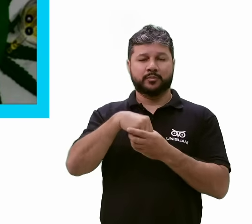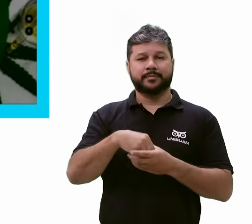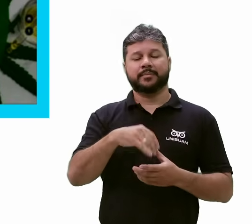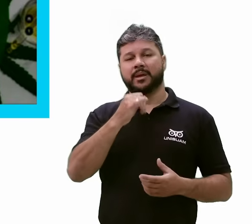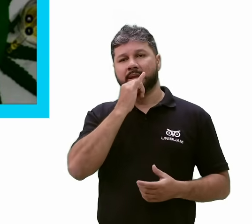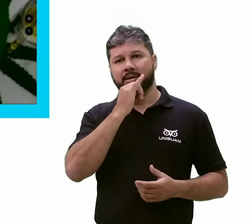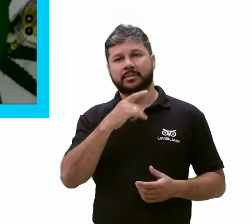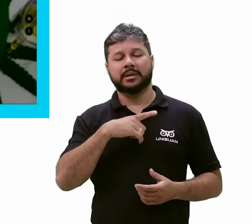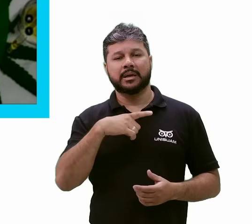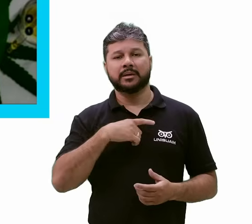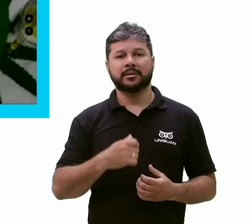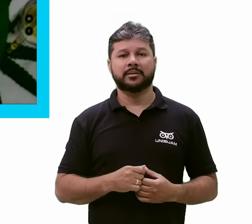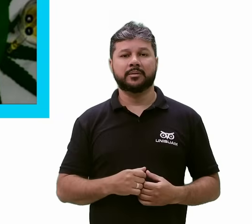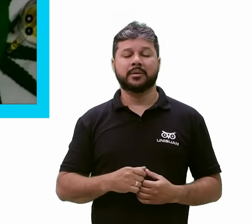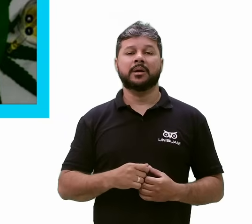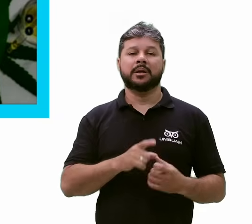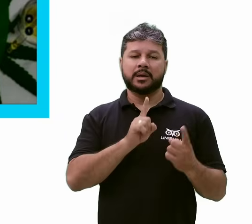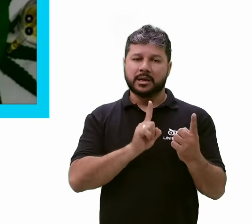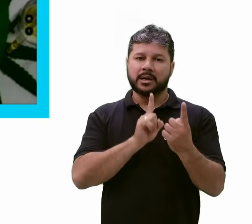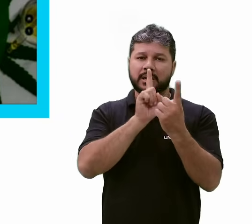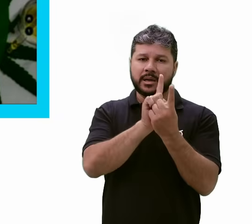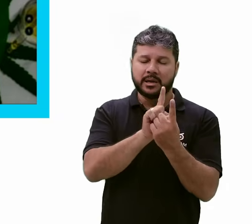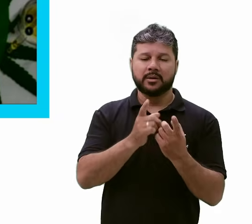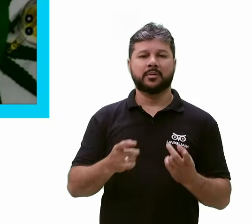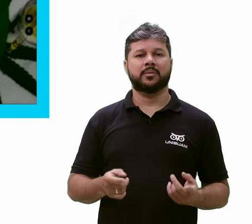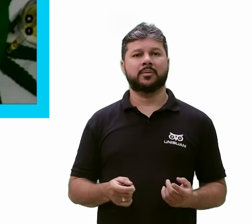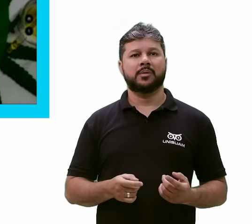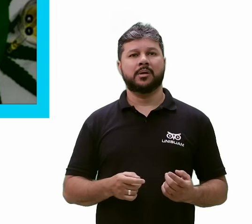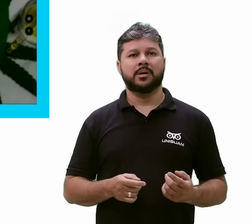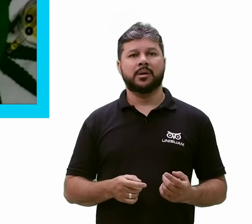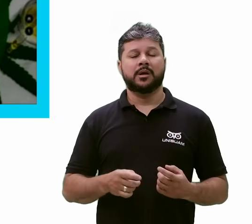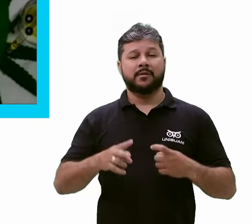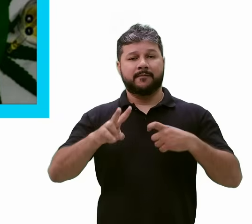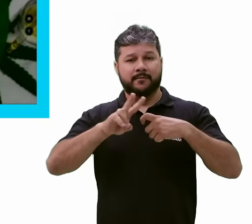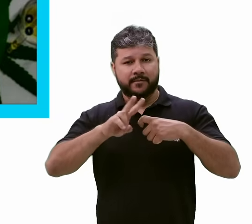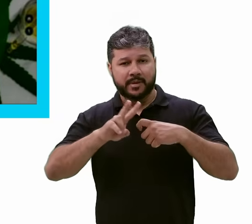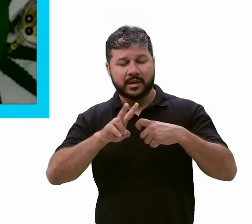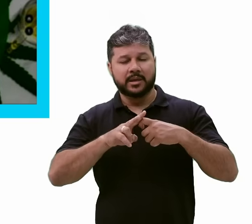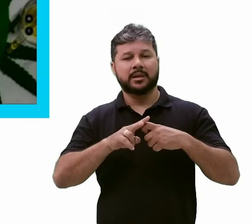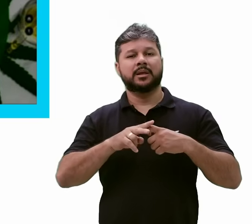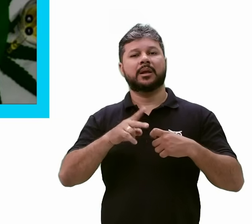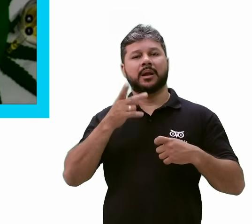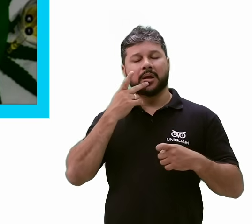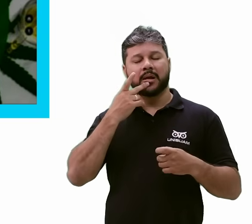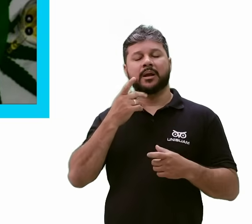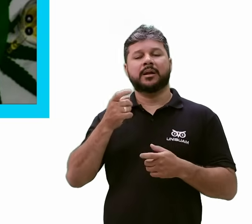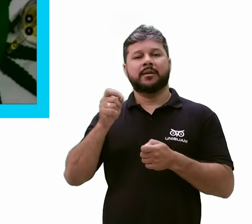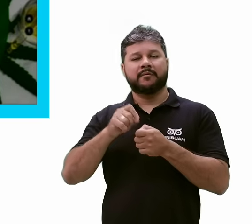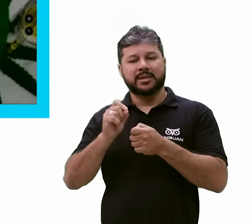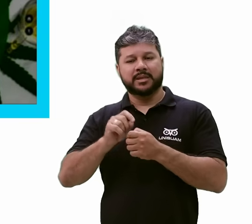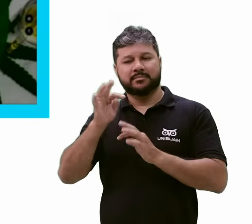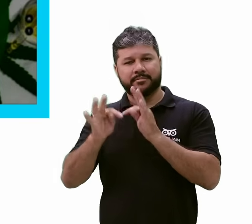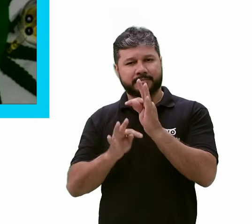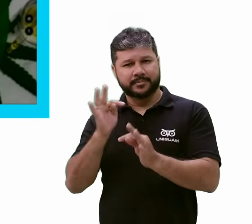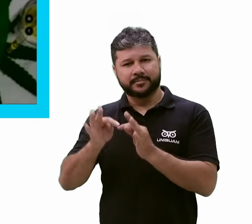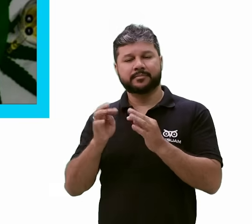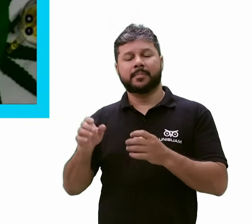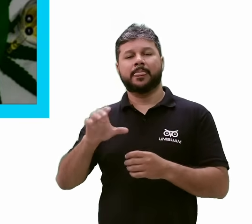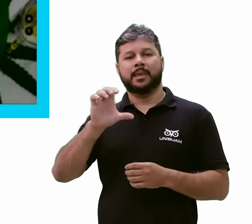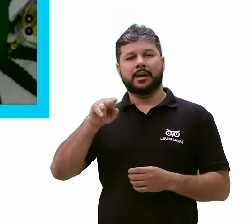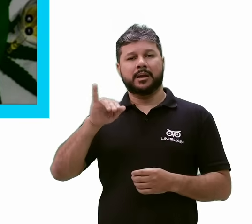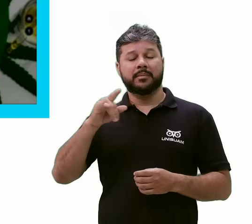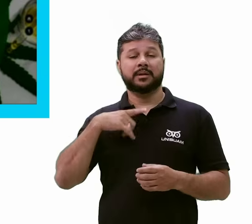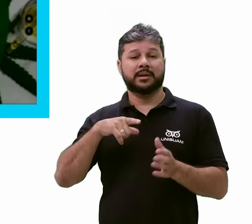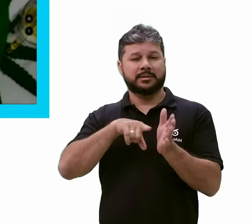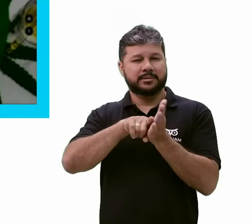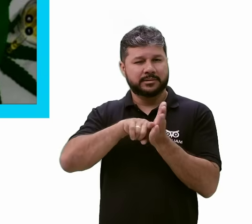junto. Então, eu vou ter que ter o clínico trabalhando junto com o veterinário que está fazendo a medicina canabinoide,